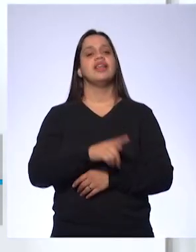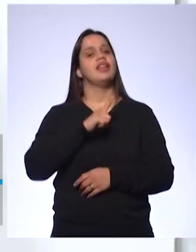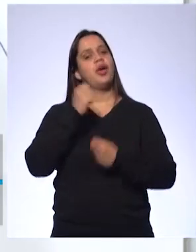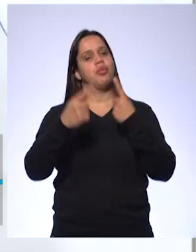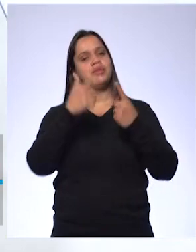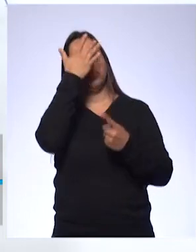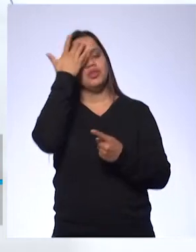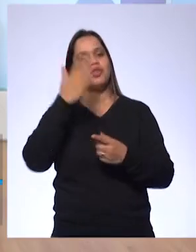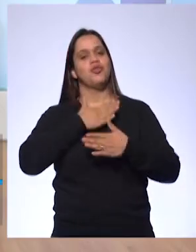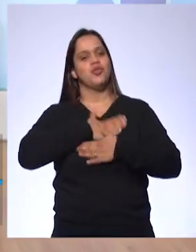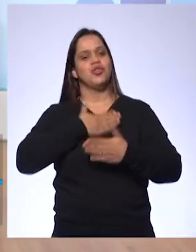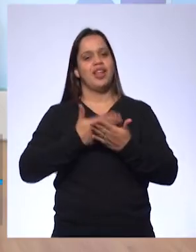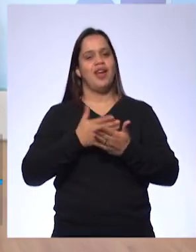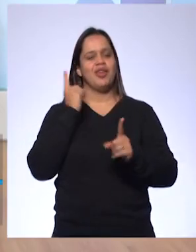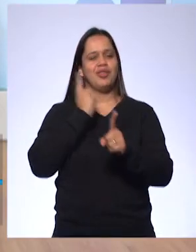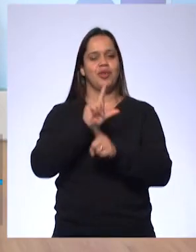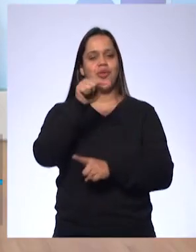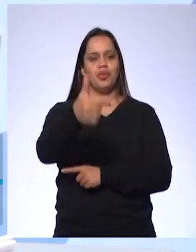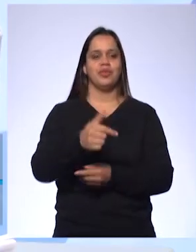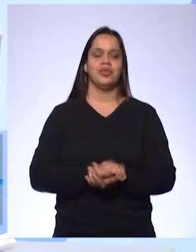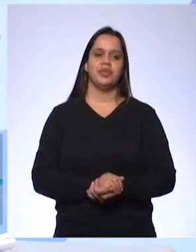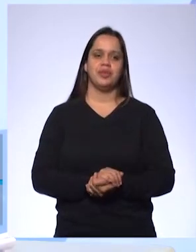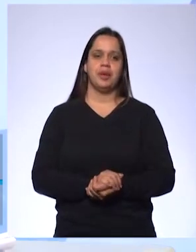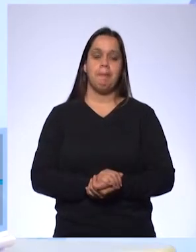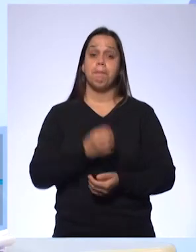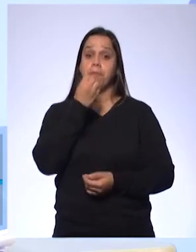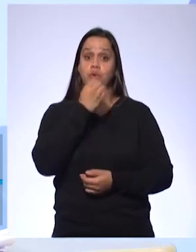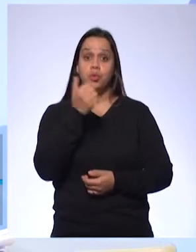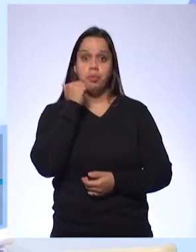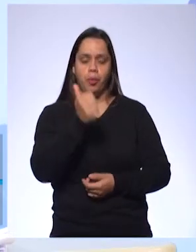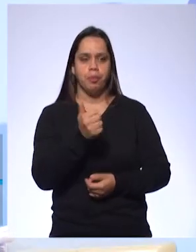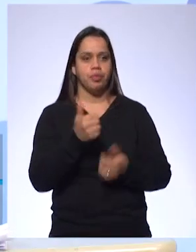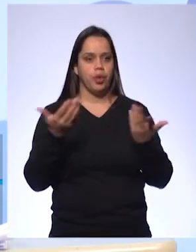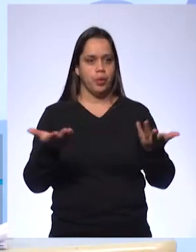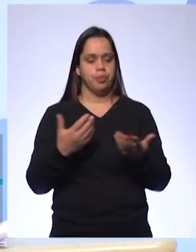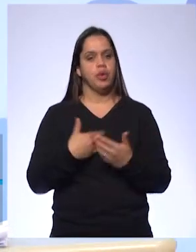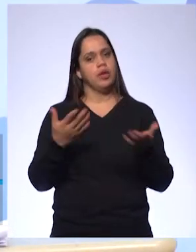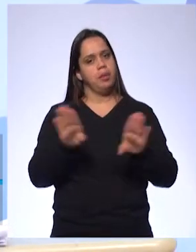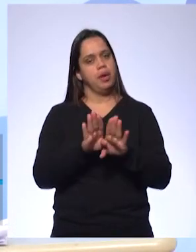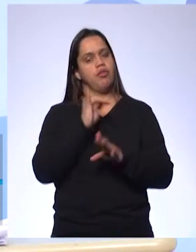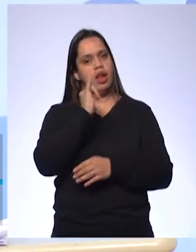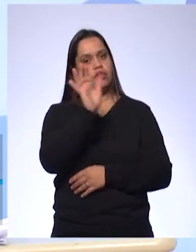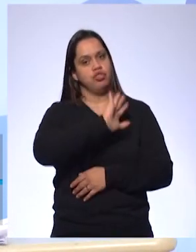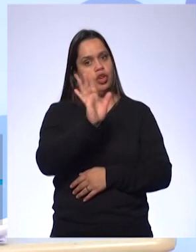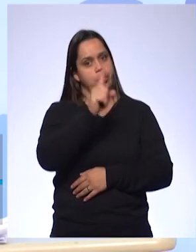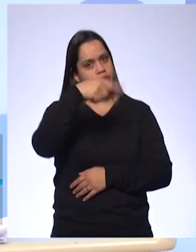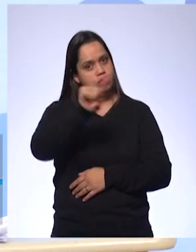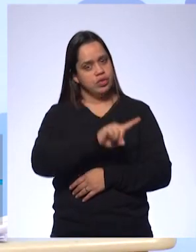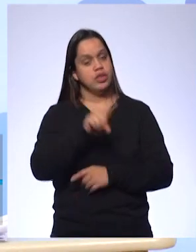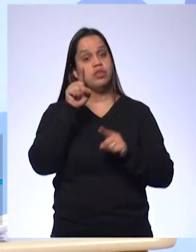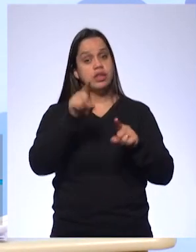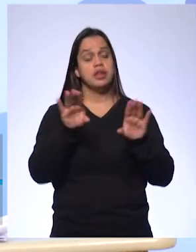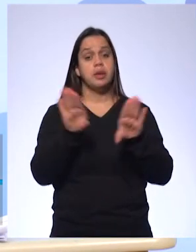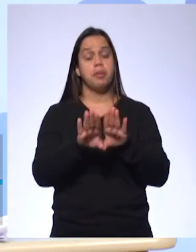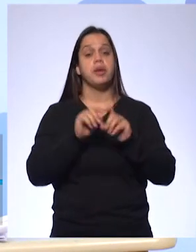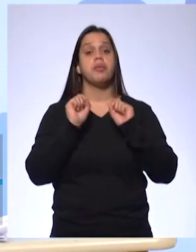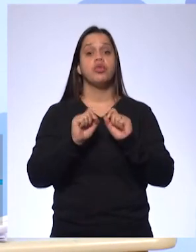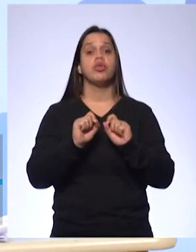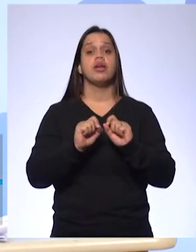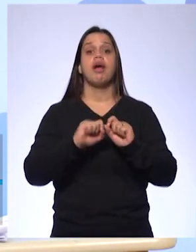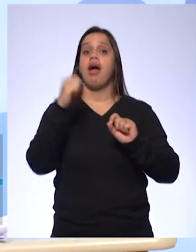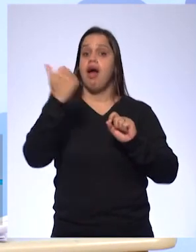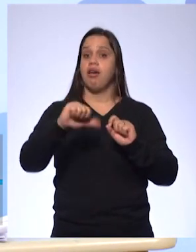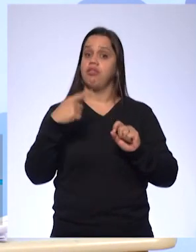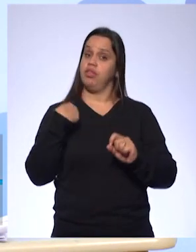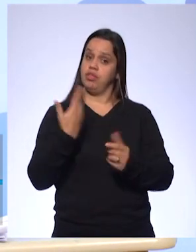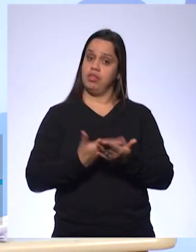aula. Valeu, até a próxima, galera. Muito bom, gente. Então também estou me despedindo e quero dizer que você pode, então, avaliar a nossa